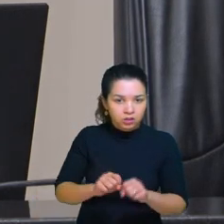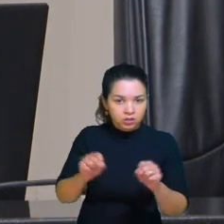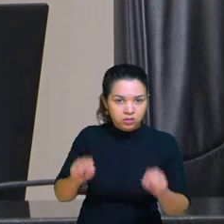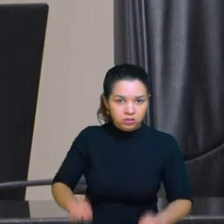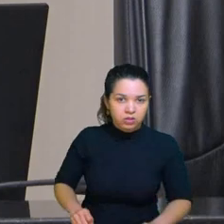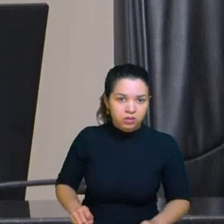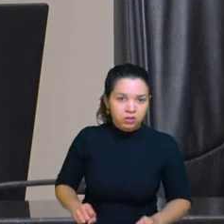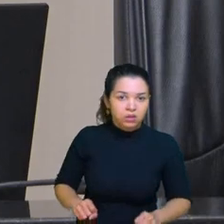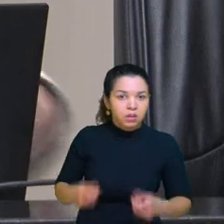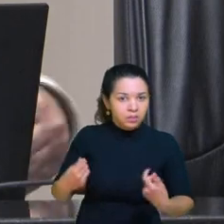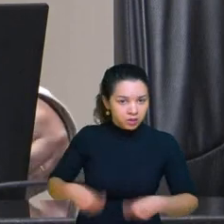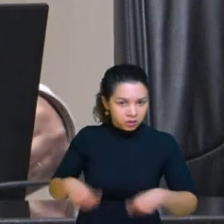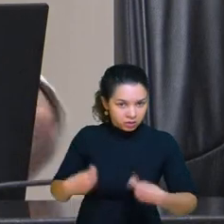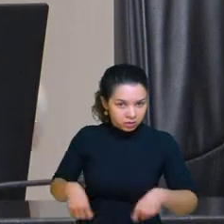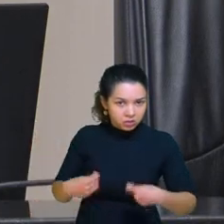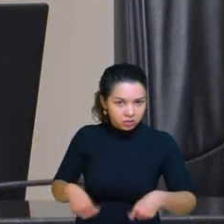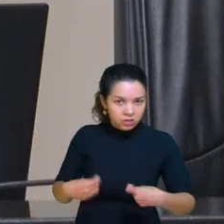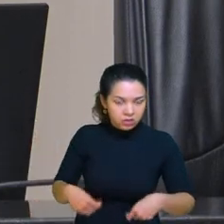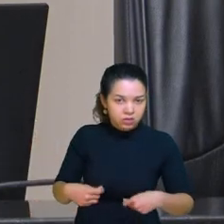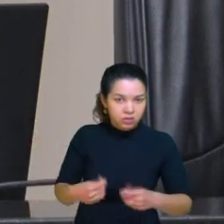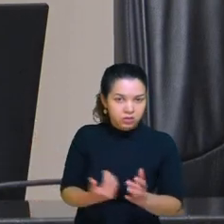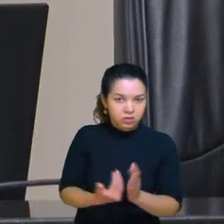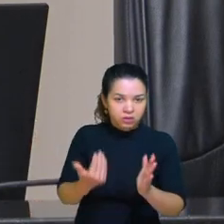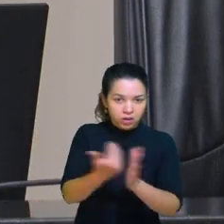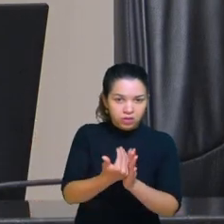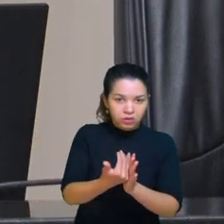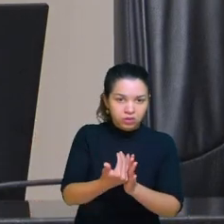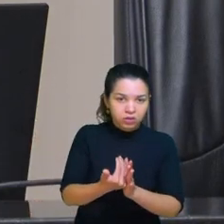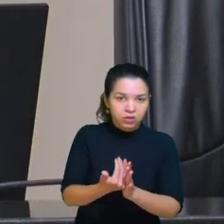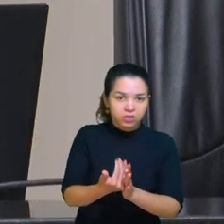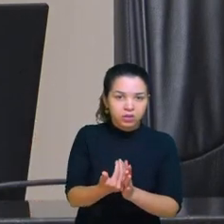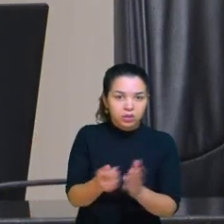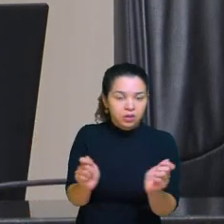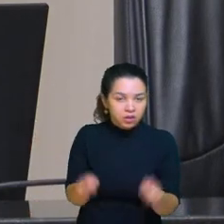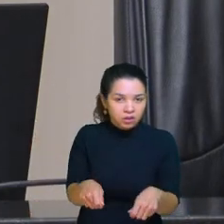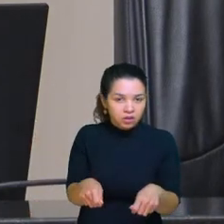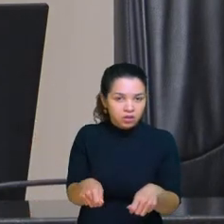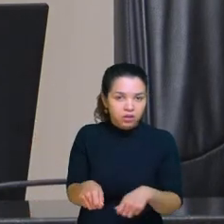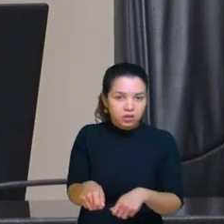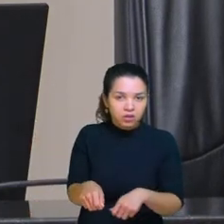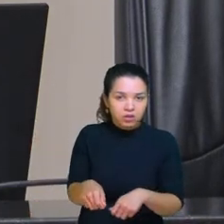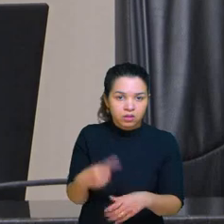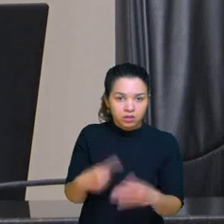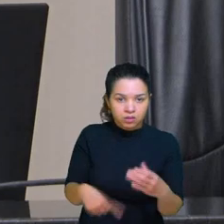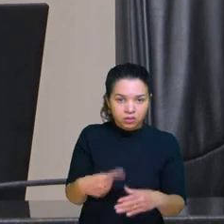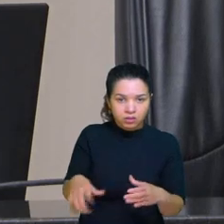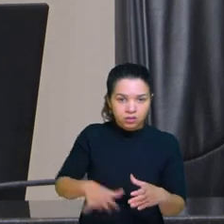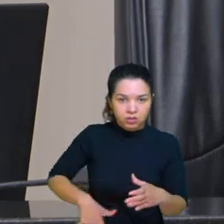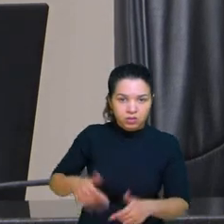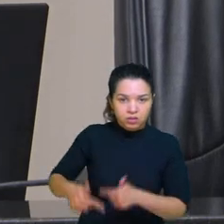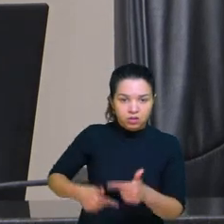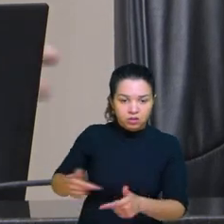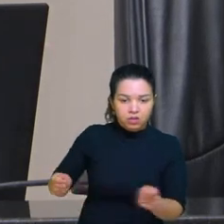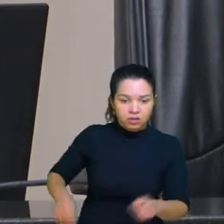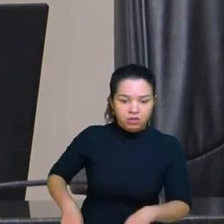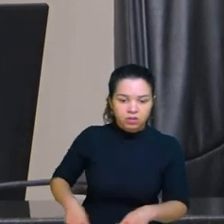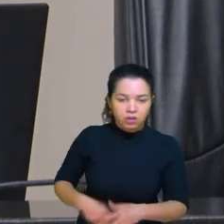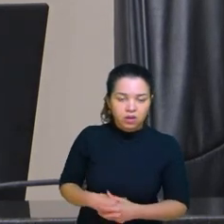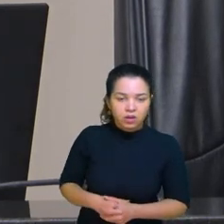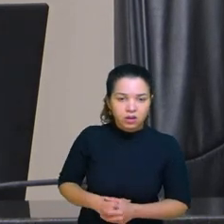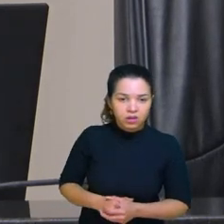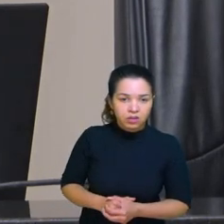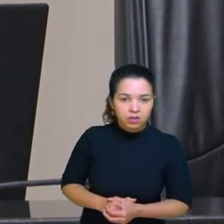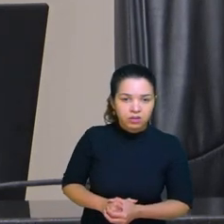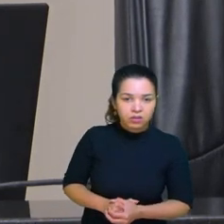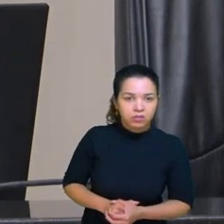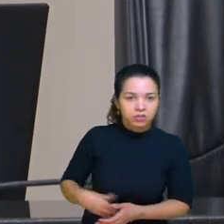deles precisam ainda na generalidade para permitir que a comissão tenha espaço de elaboração para trabalhar então a gente fez algumas sugestões